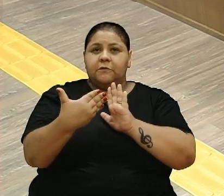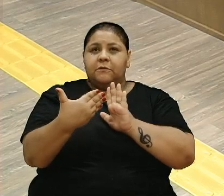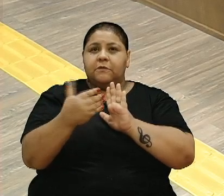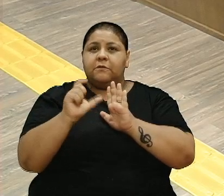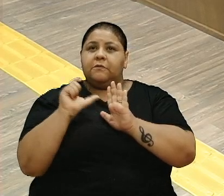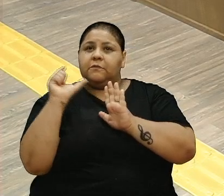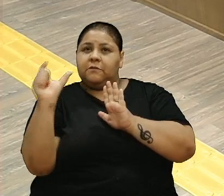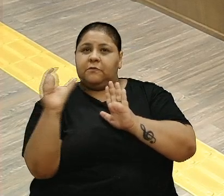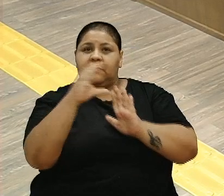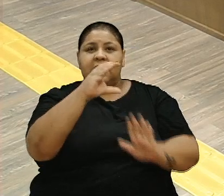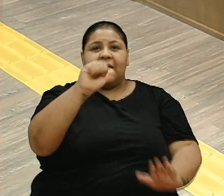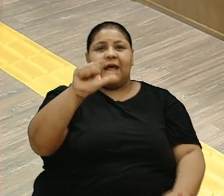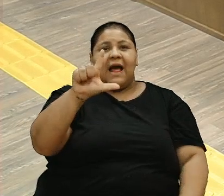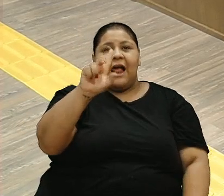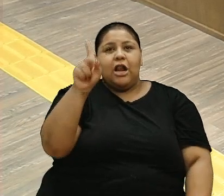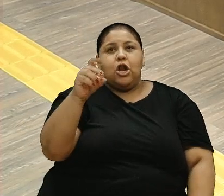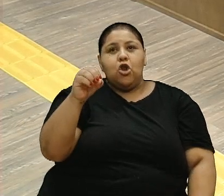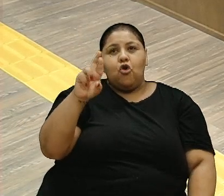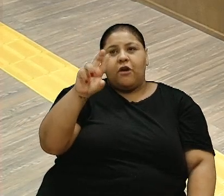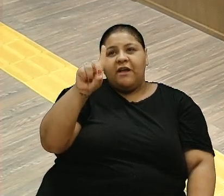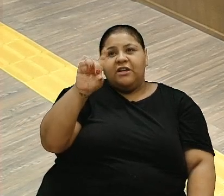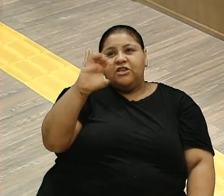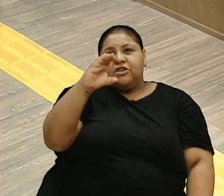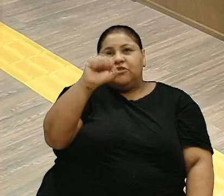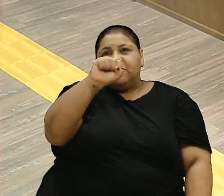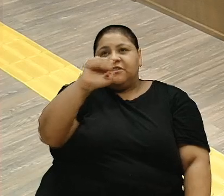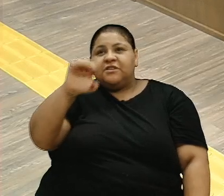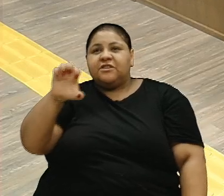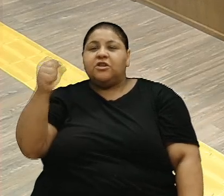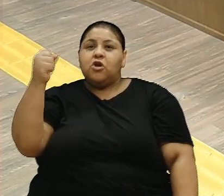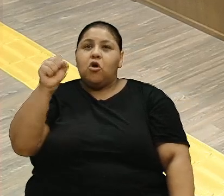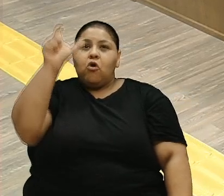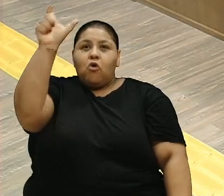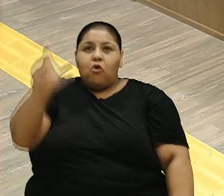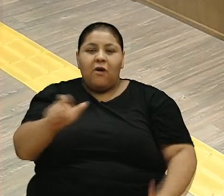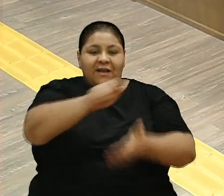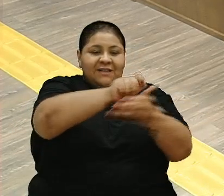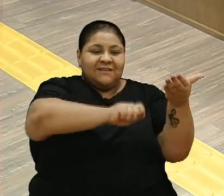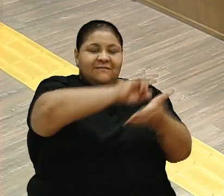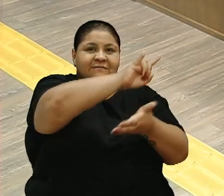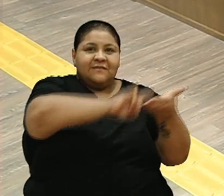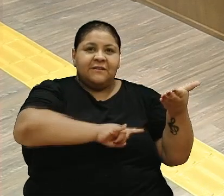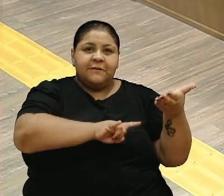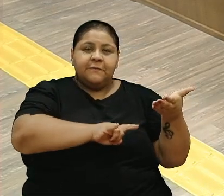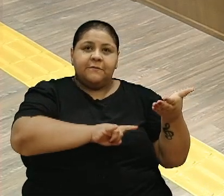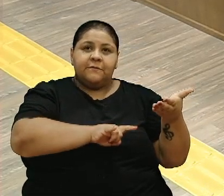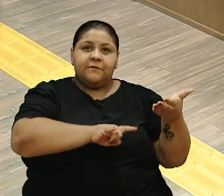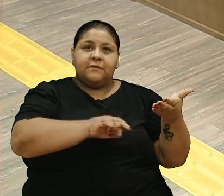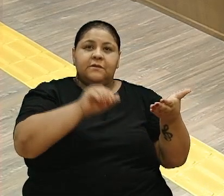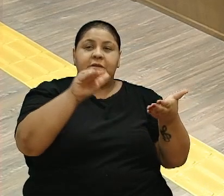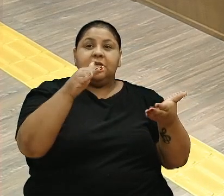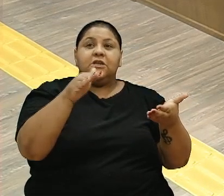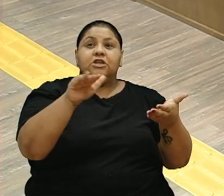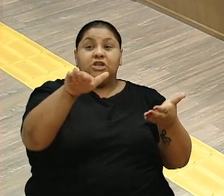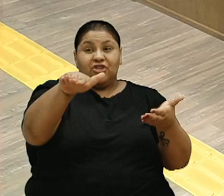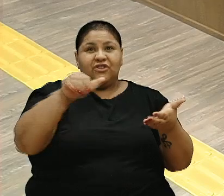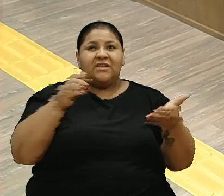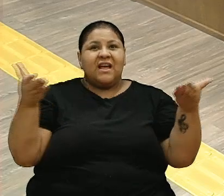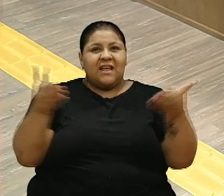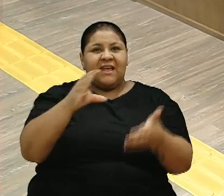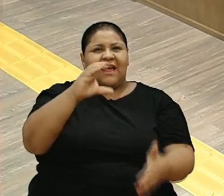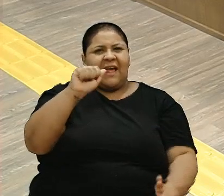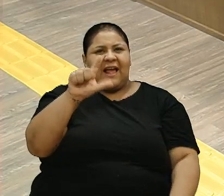palavra calhordice, porque 8 pessoas assinaram essa moção e estão nos chamando nesse plenário de